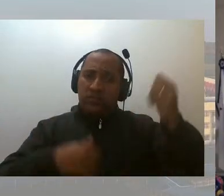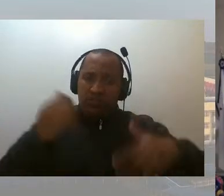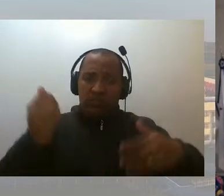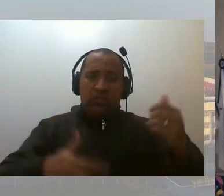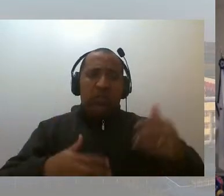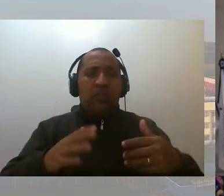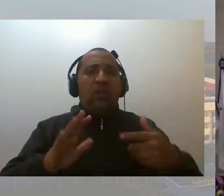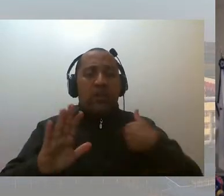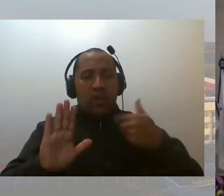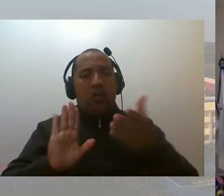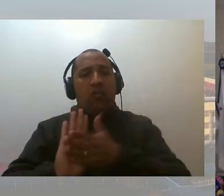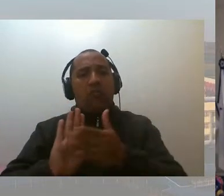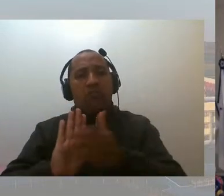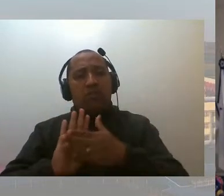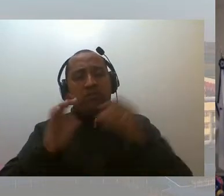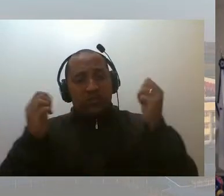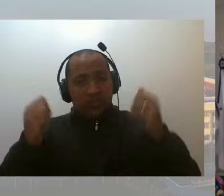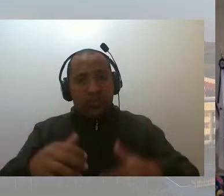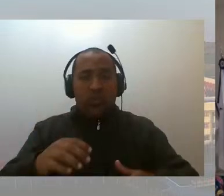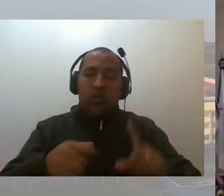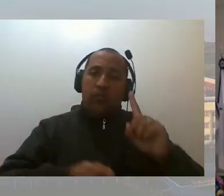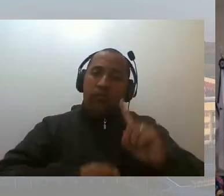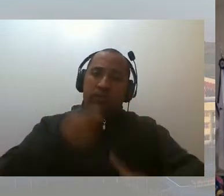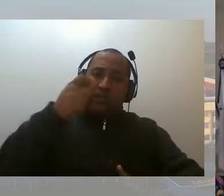essa pauta. Em julho,